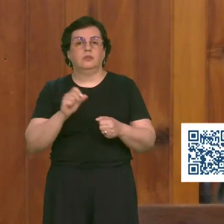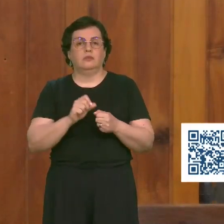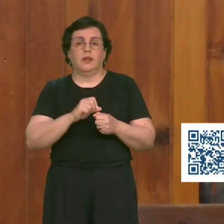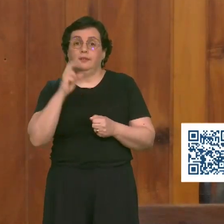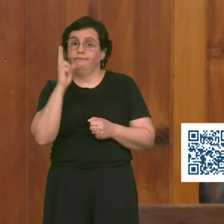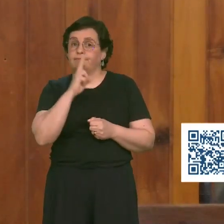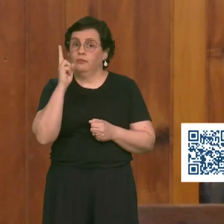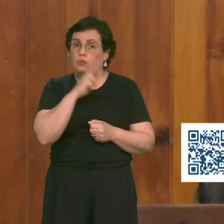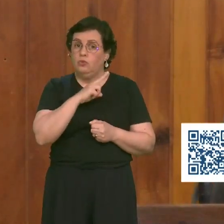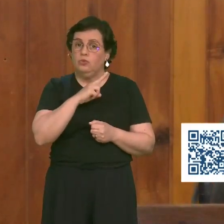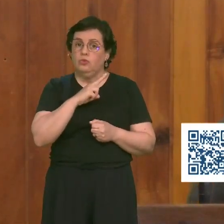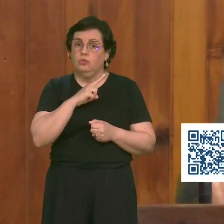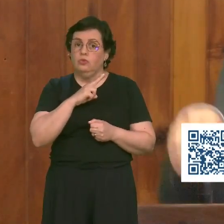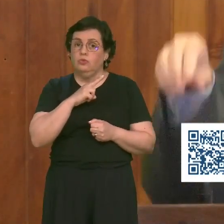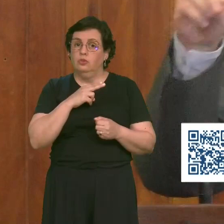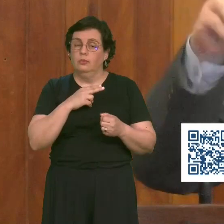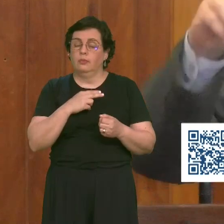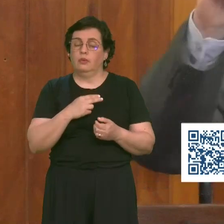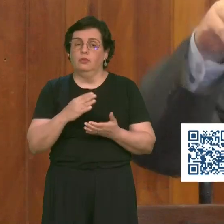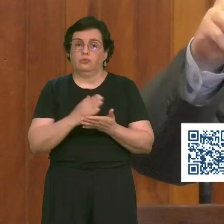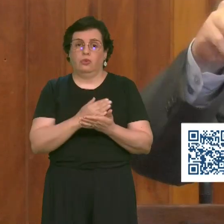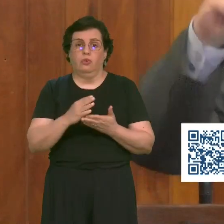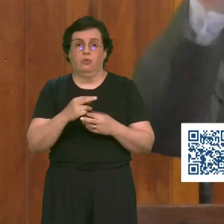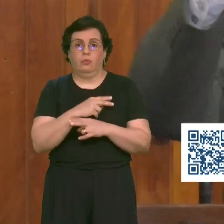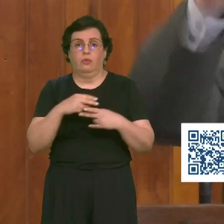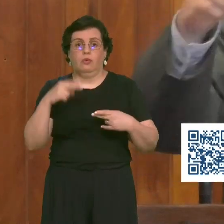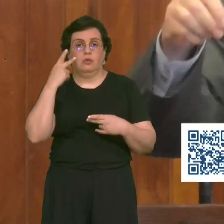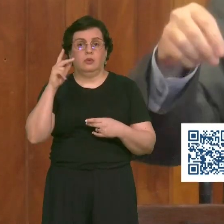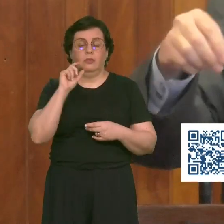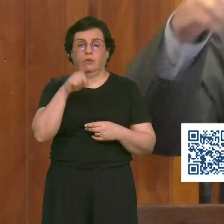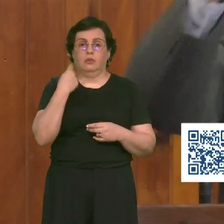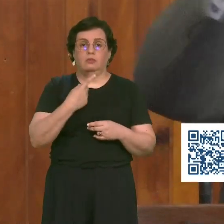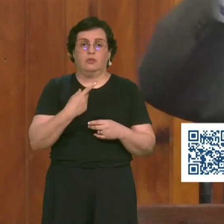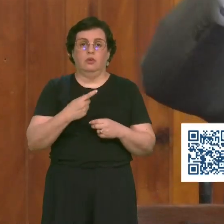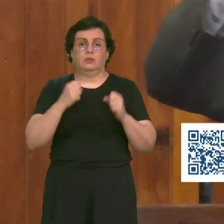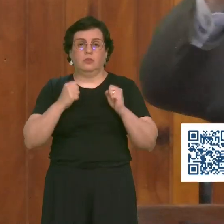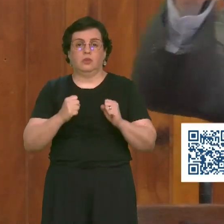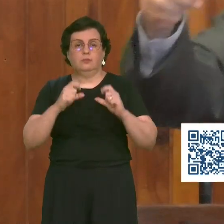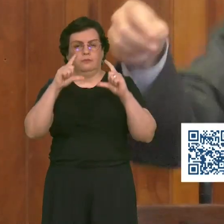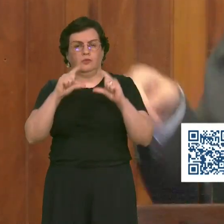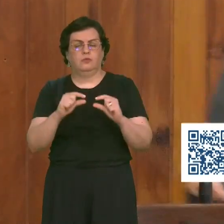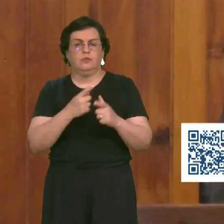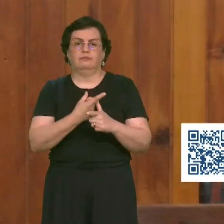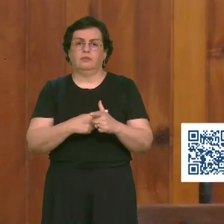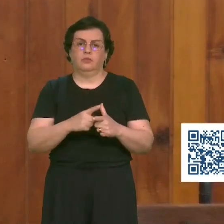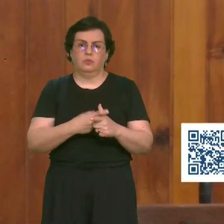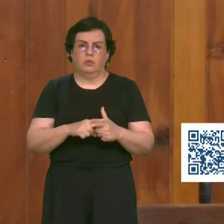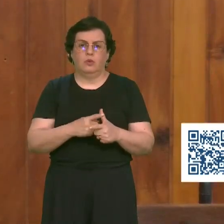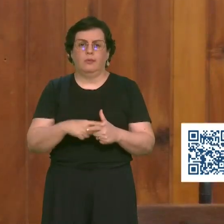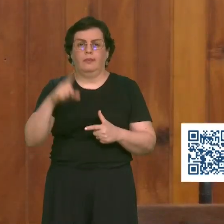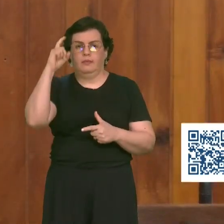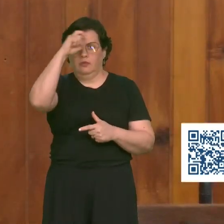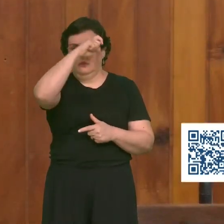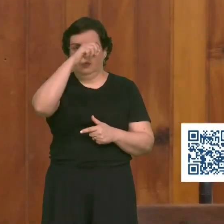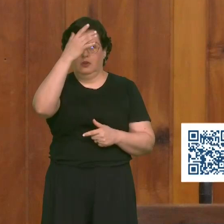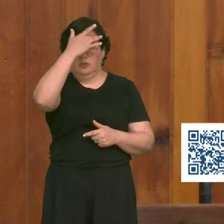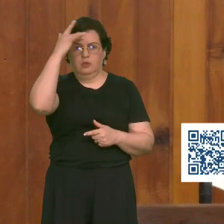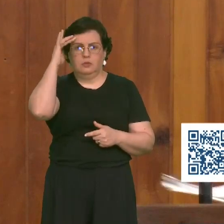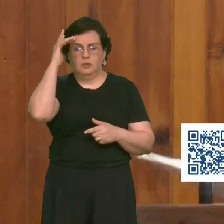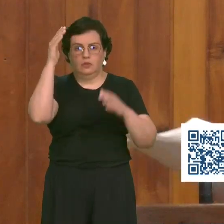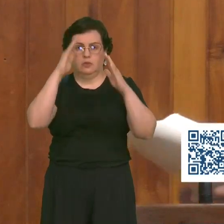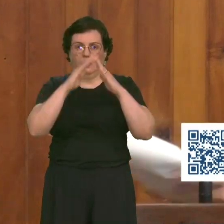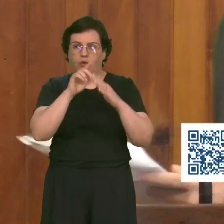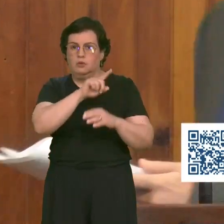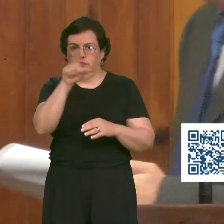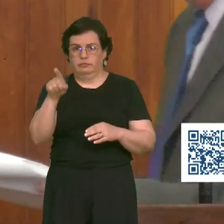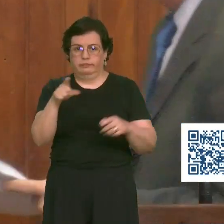urgentemente para que a gente possa Minimizar as dificuldades as pessoas que moram nesses